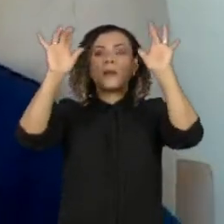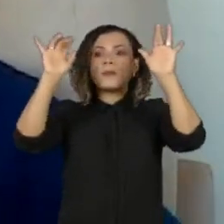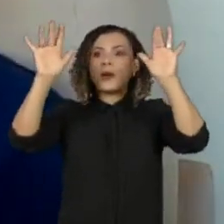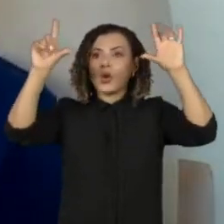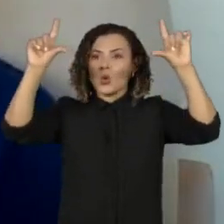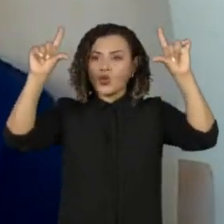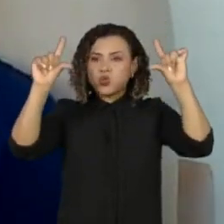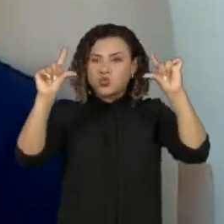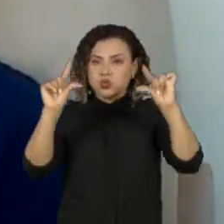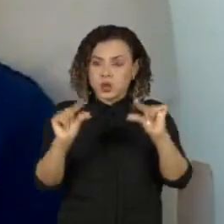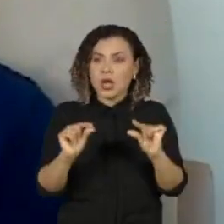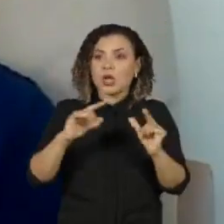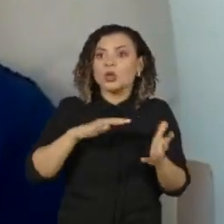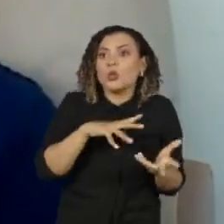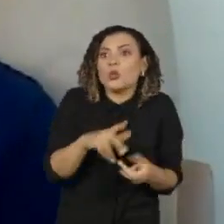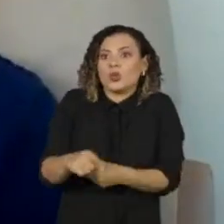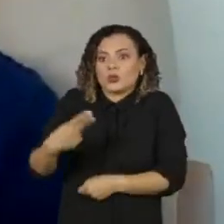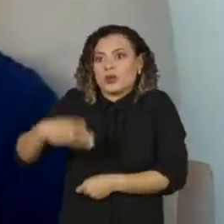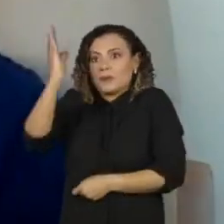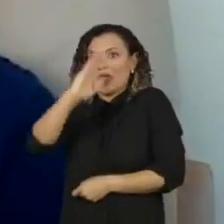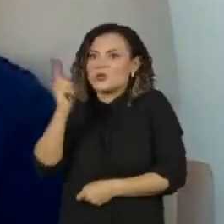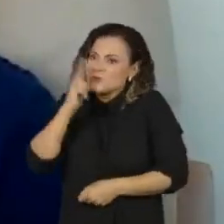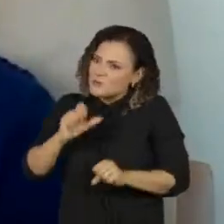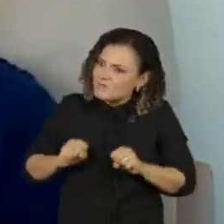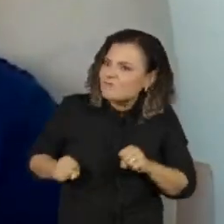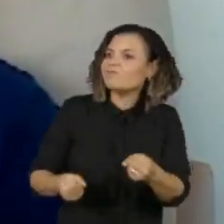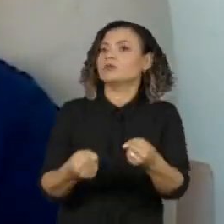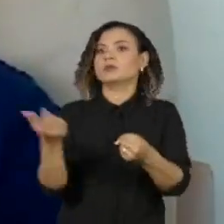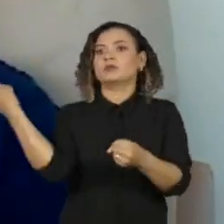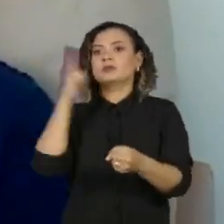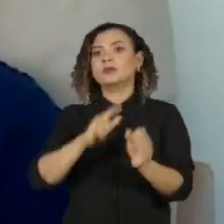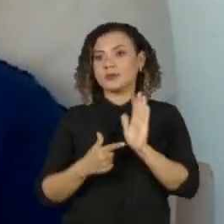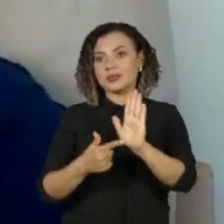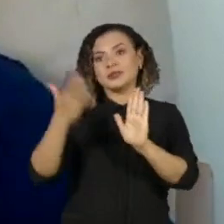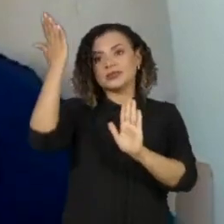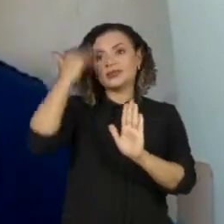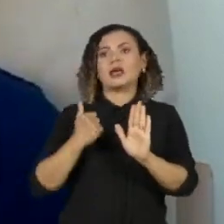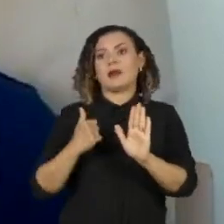não é pouca coisa o que a gente já fez, o que a gente demonstrou que sabe